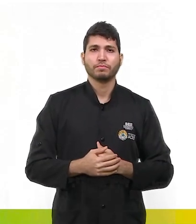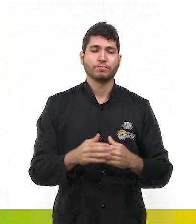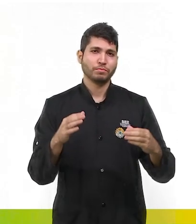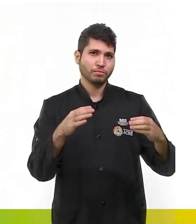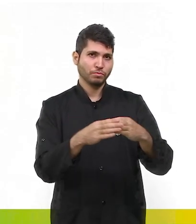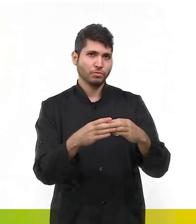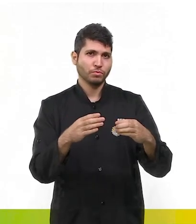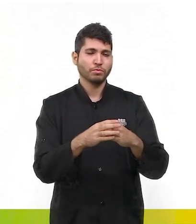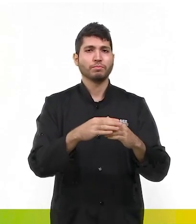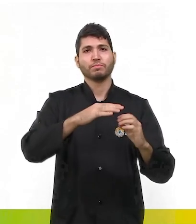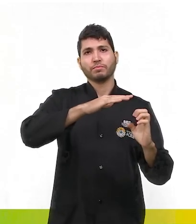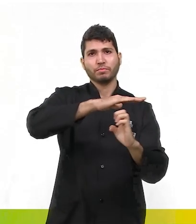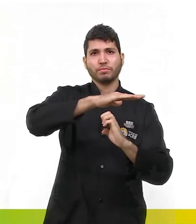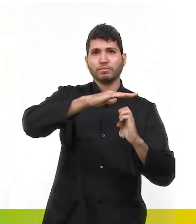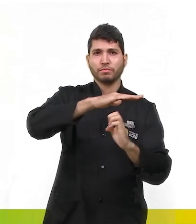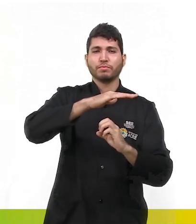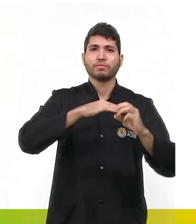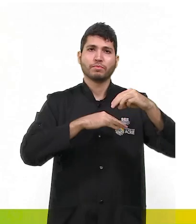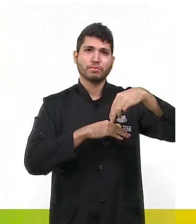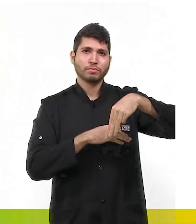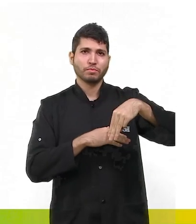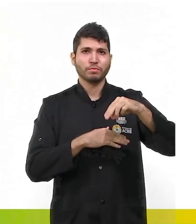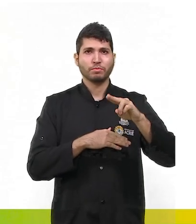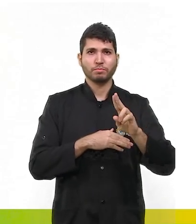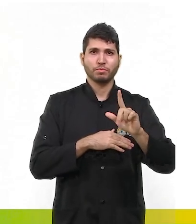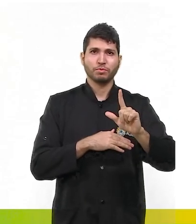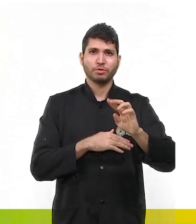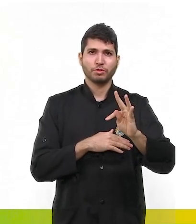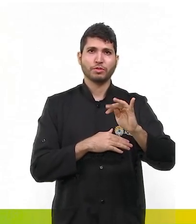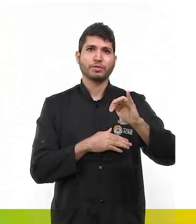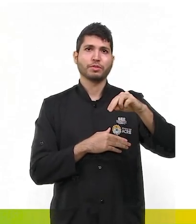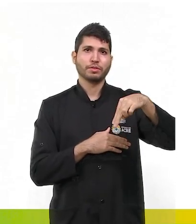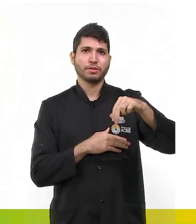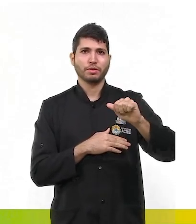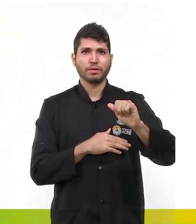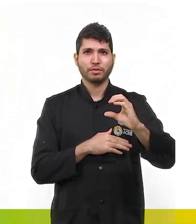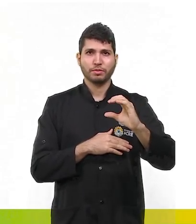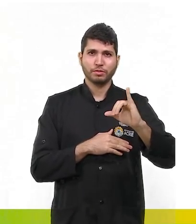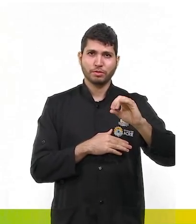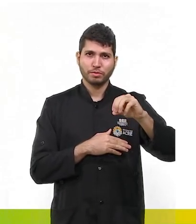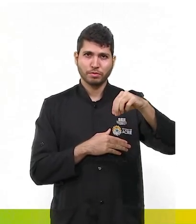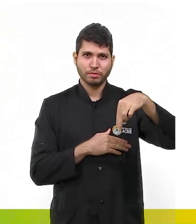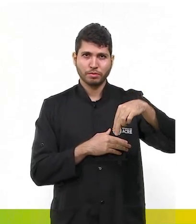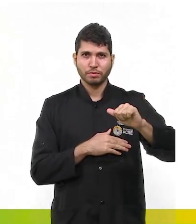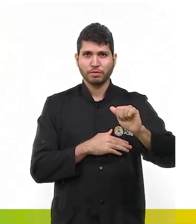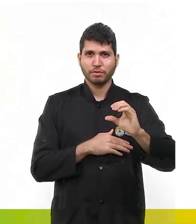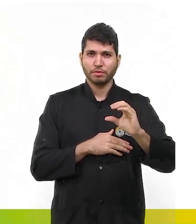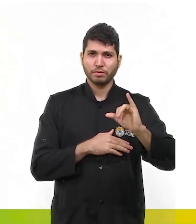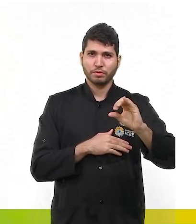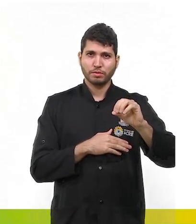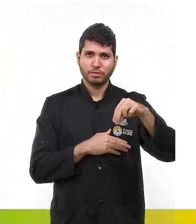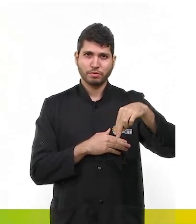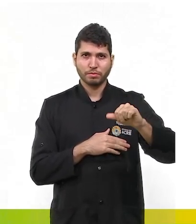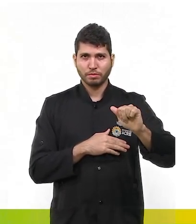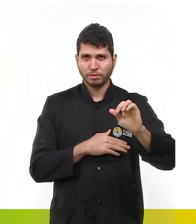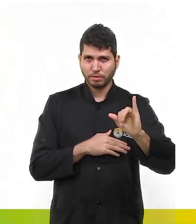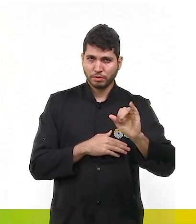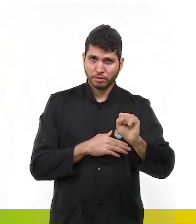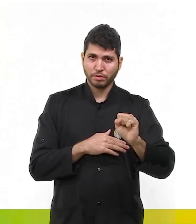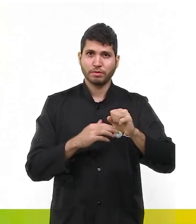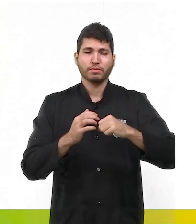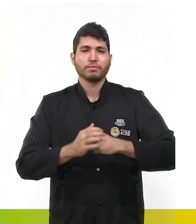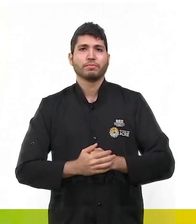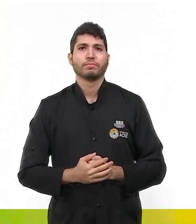de empresas multinacionais, atualmente até se fala em empresas transnacionais que têm atuação aí no mundo inteiro. A